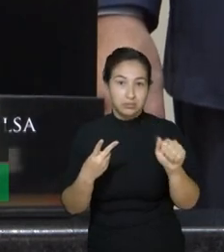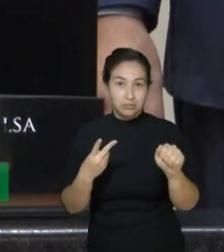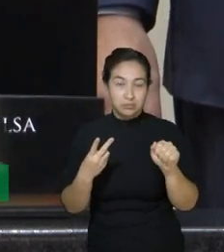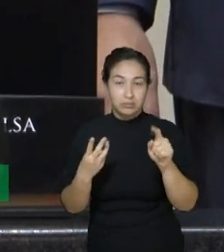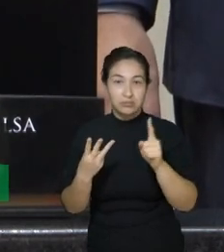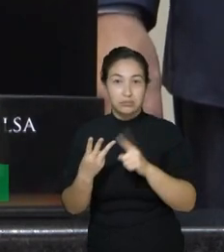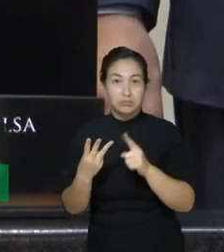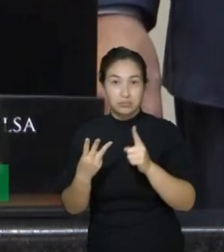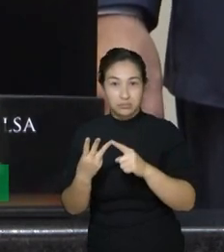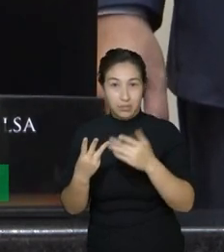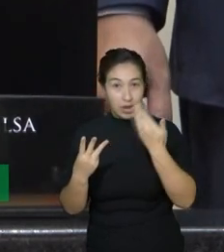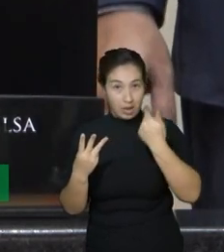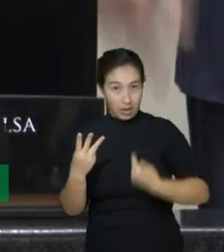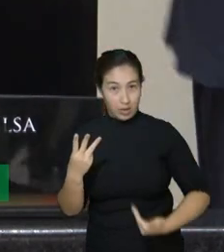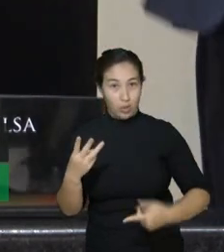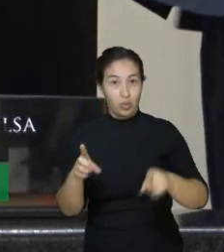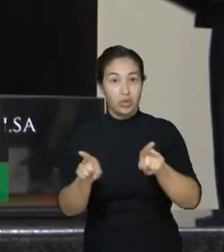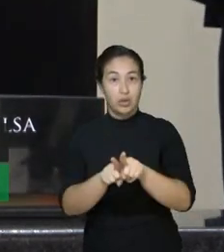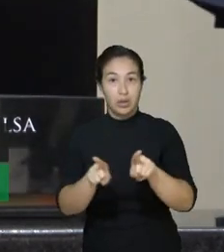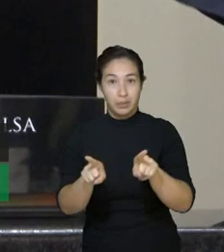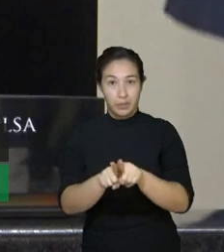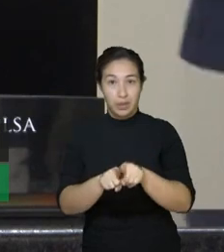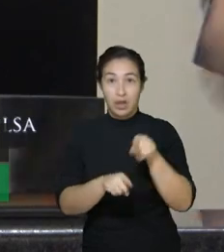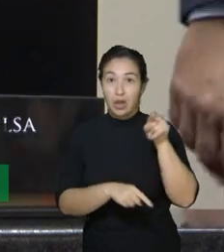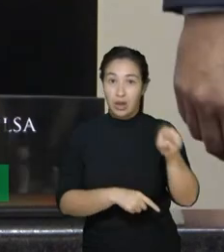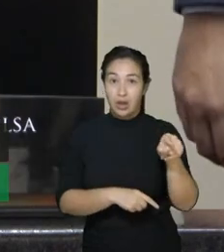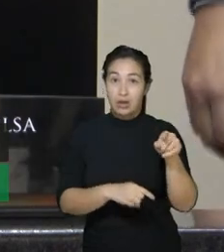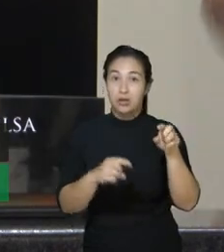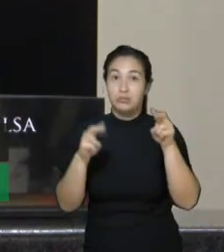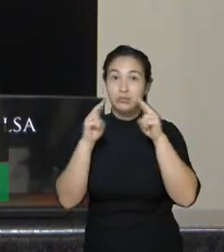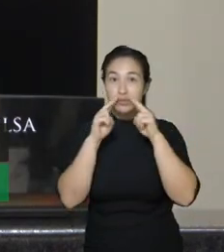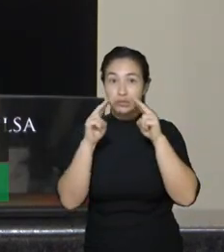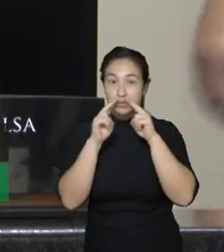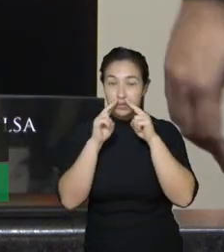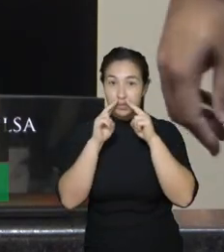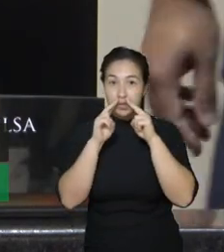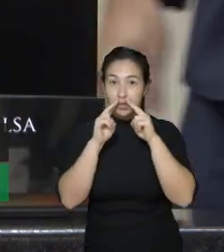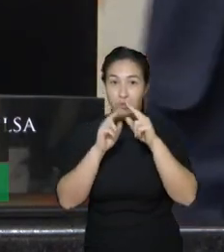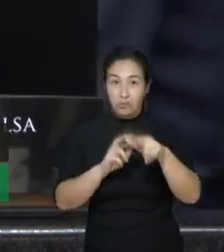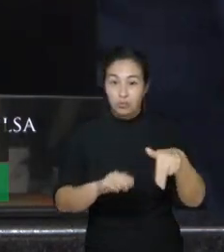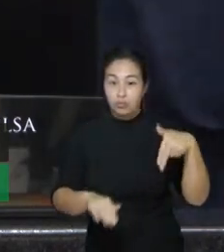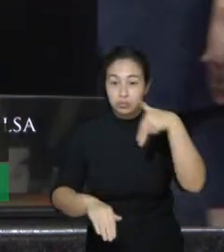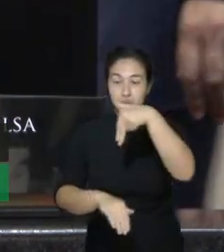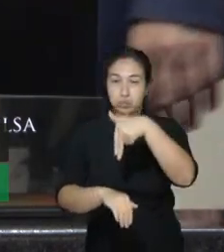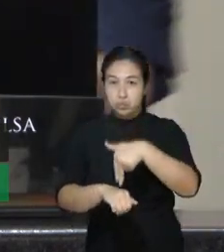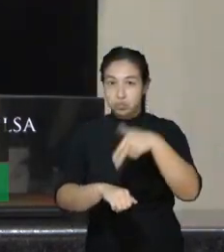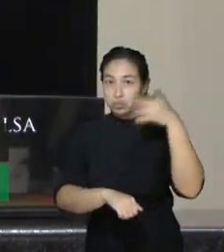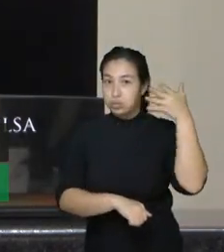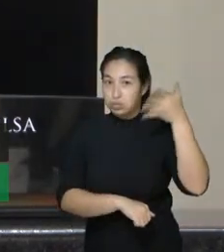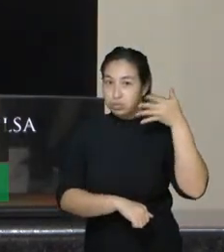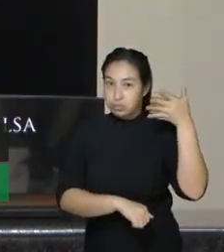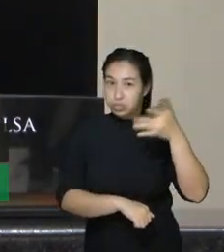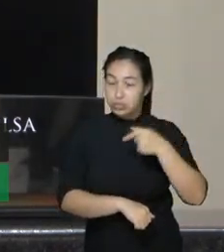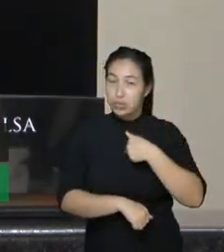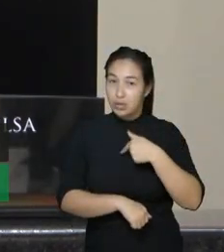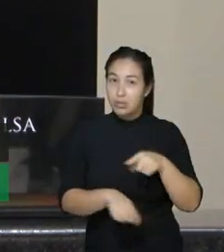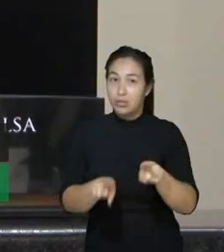eu gostaria, senhores deputados, que o deputado Romildo Titon, enquanto vai à tribuna, eu pudesse aqui